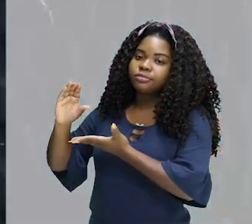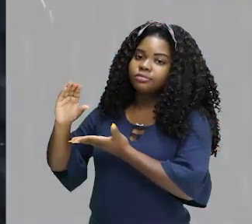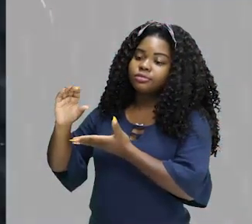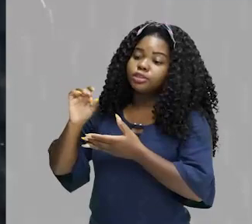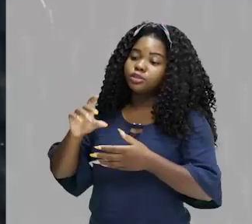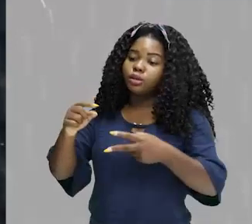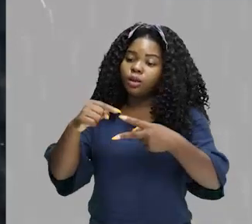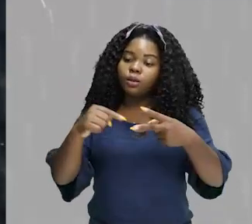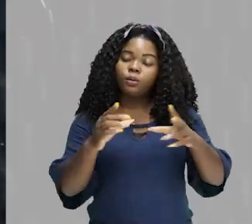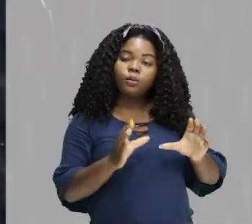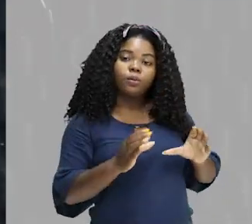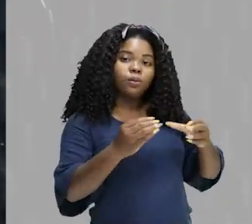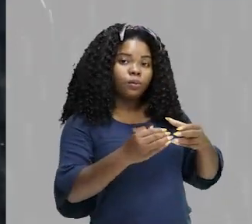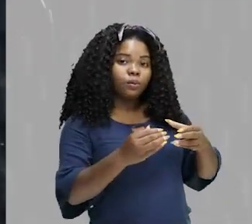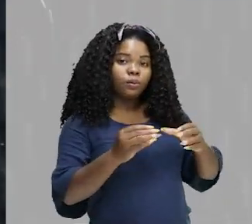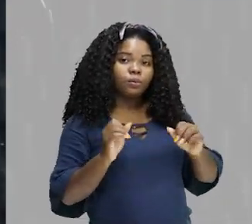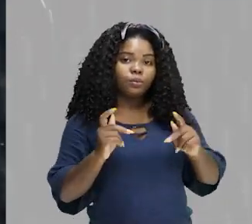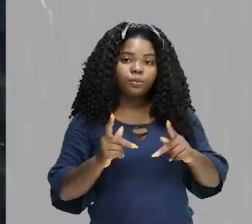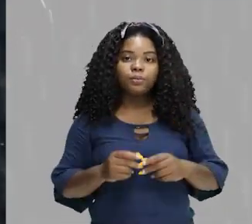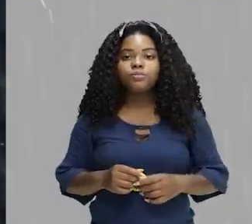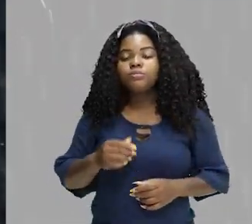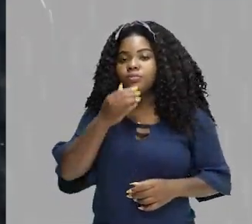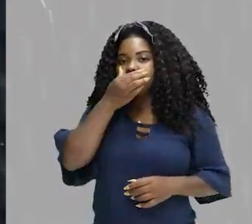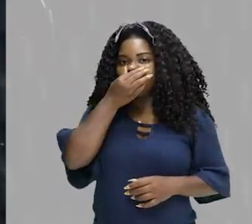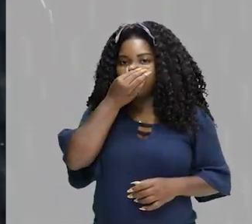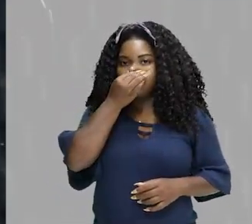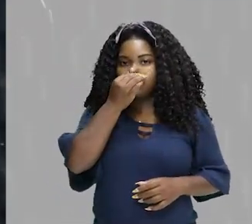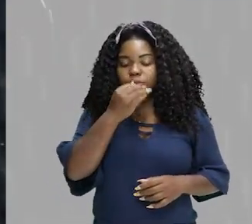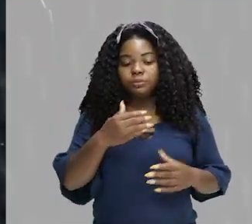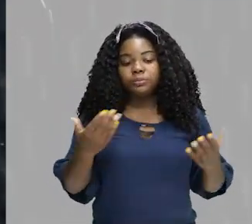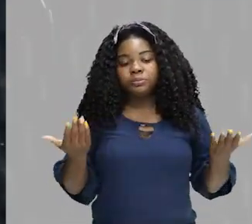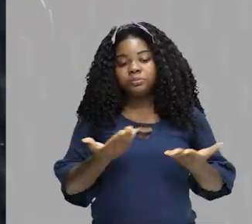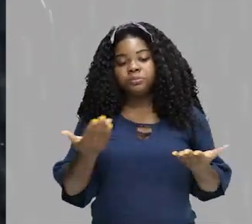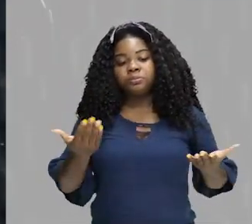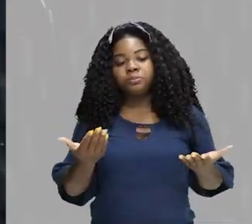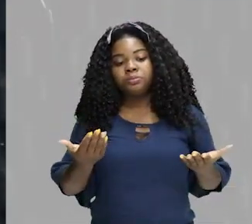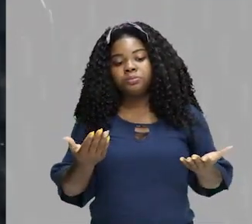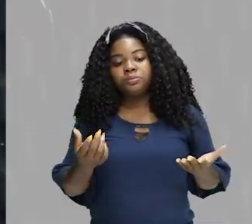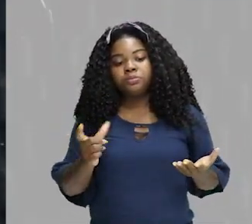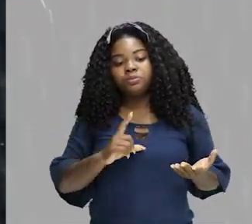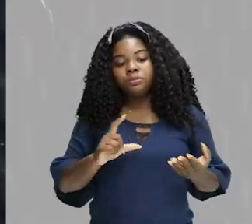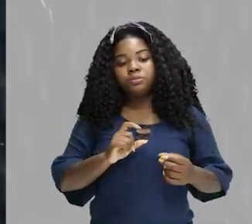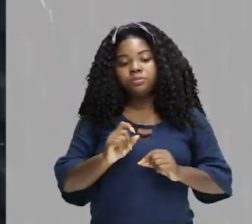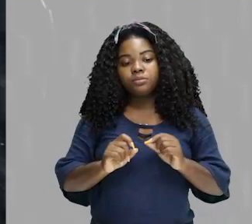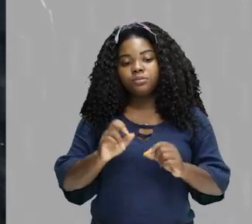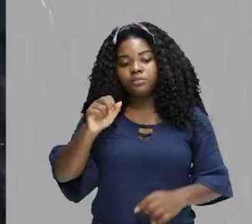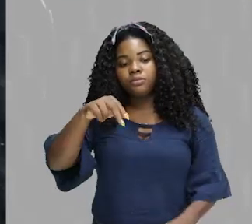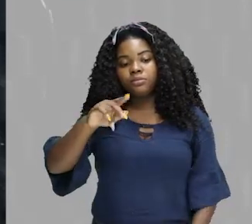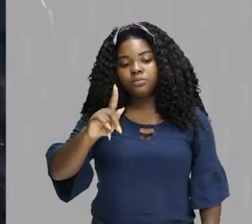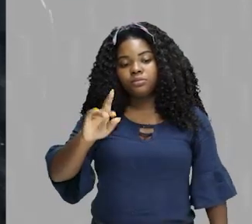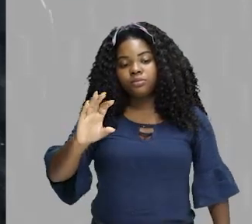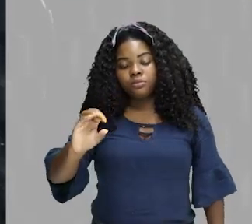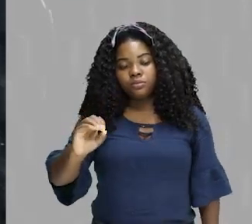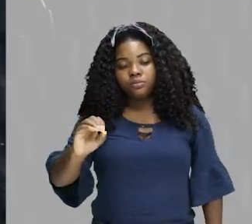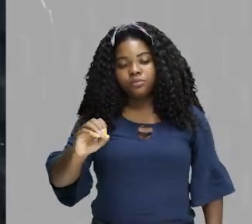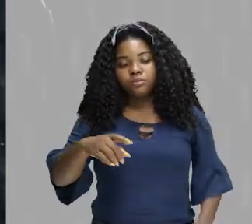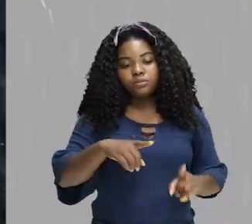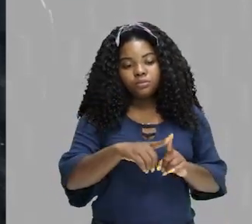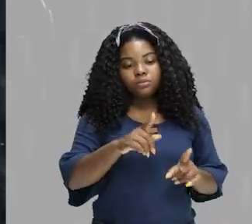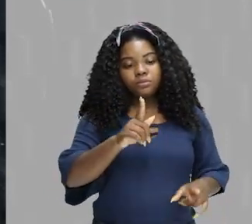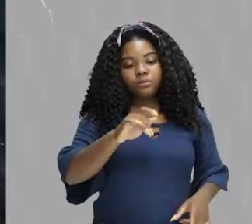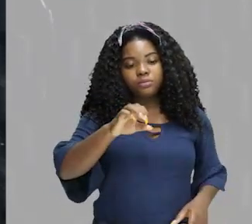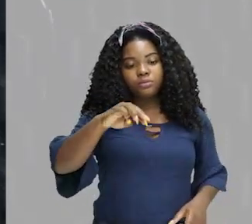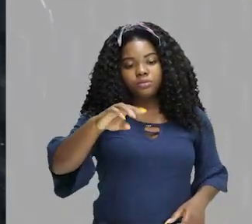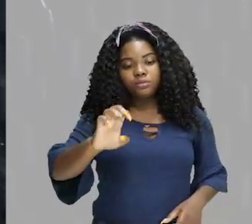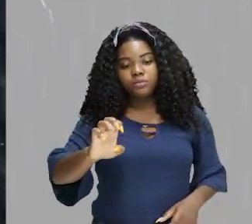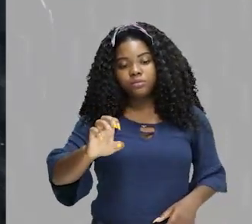grupos, gimnospermas e angiospermas. Então, nós vamos ter aqui, nas angiospermas e gimnospermas,